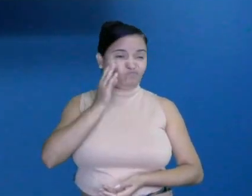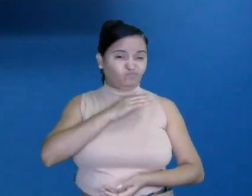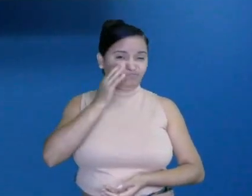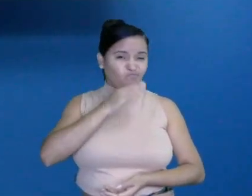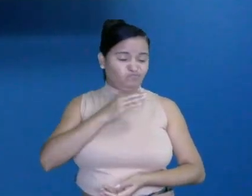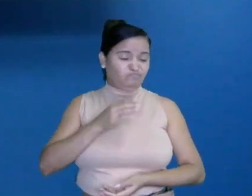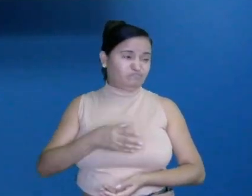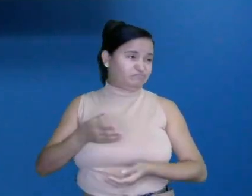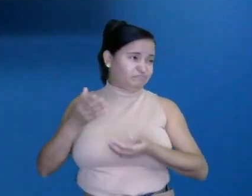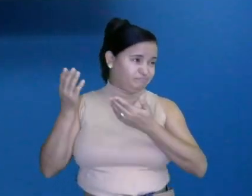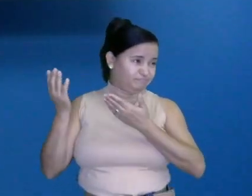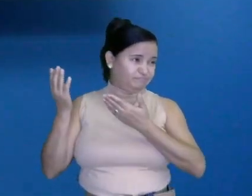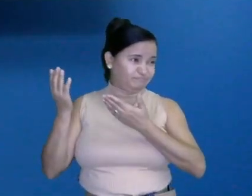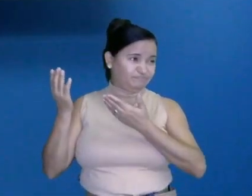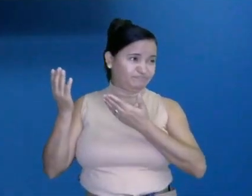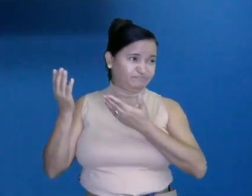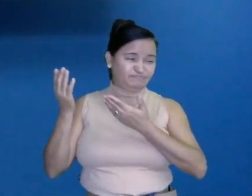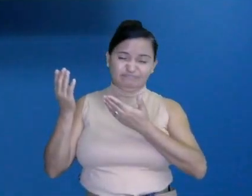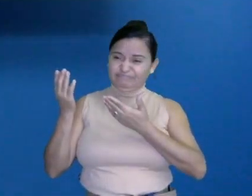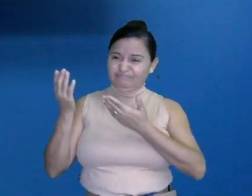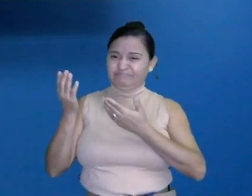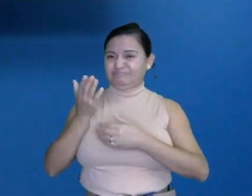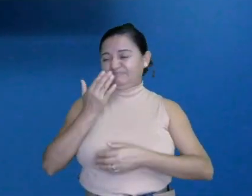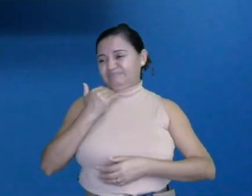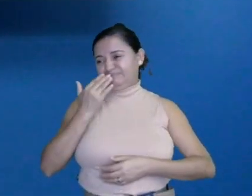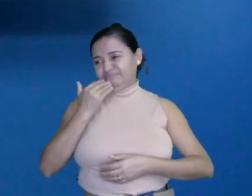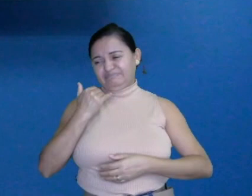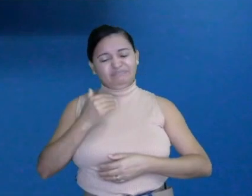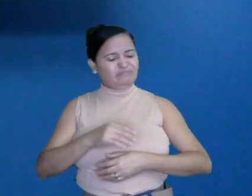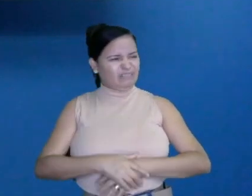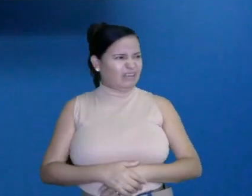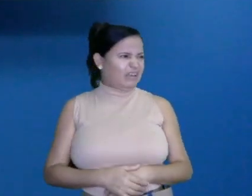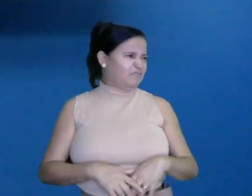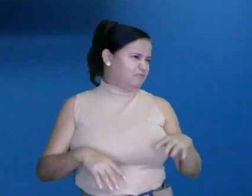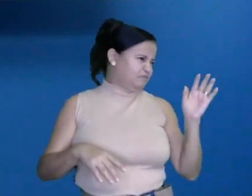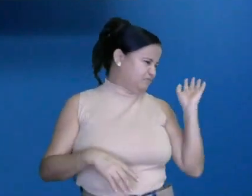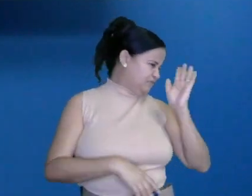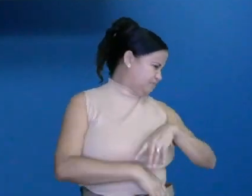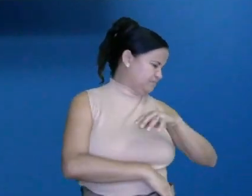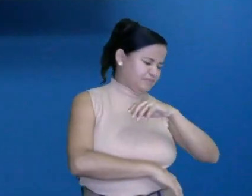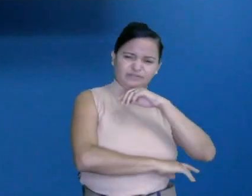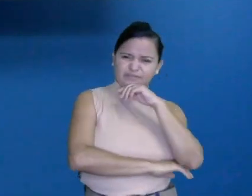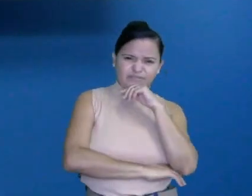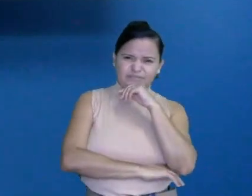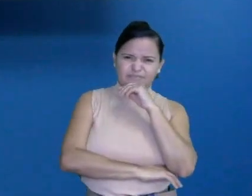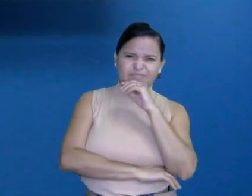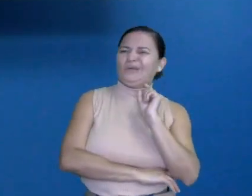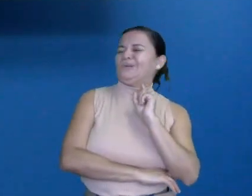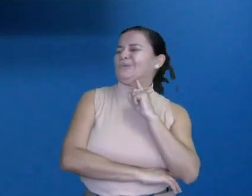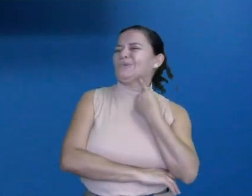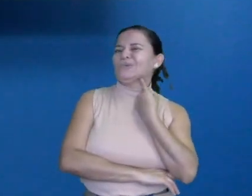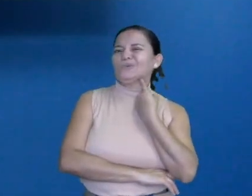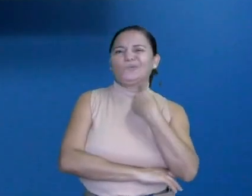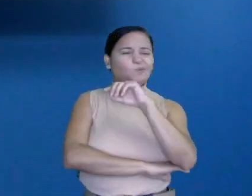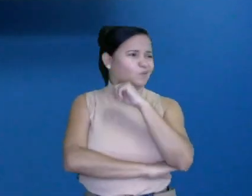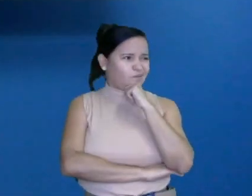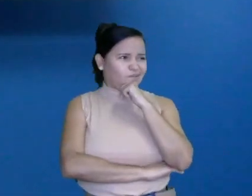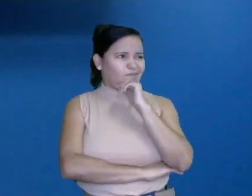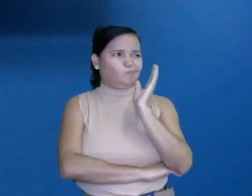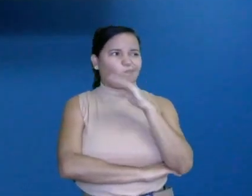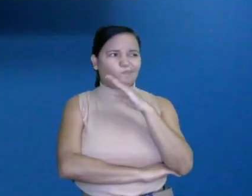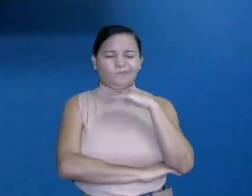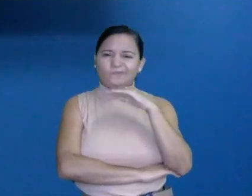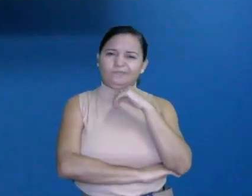cheirosa, com alimentos estragados, né? Aquela cozinha que a gente entra assim, que cozinha fedorenta! Então,